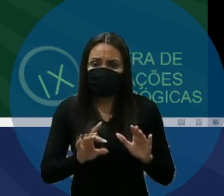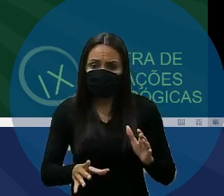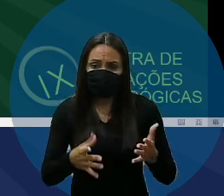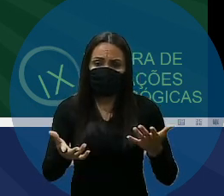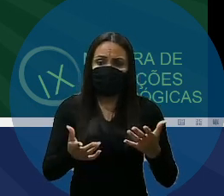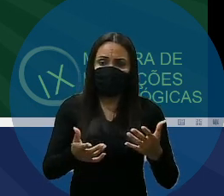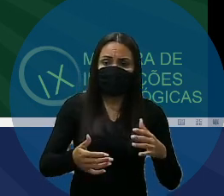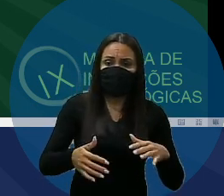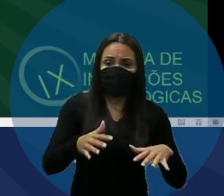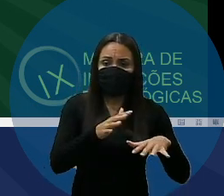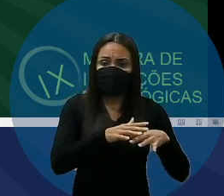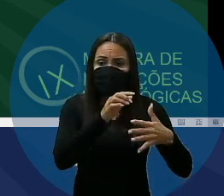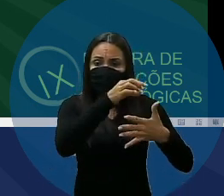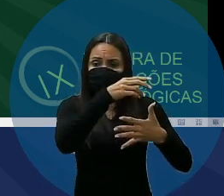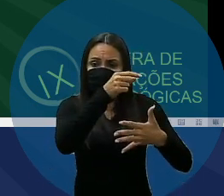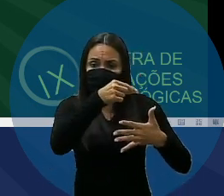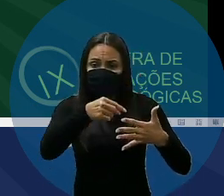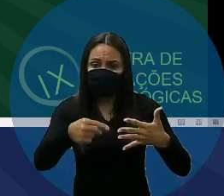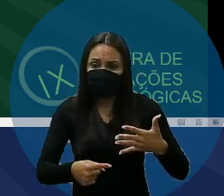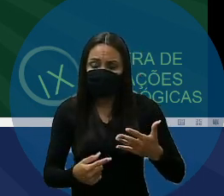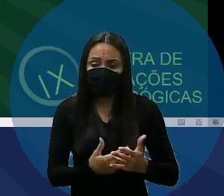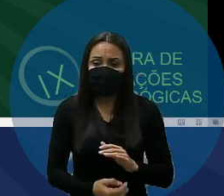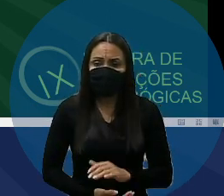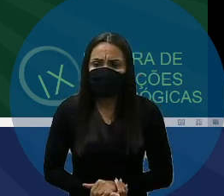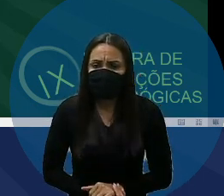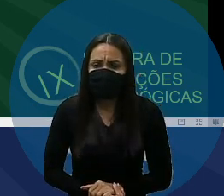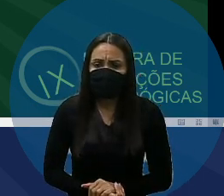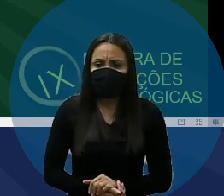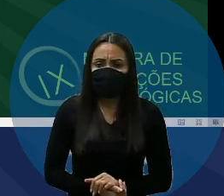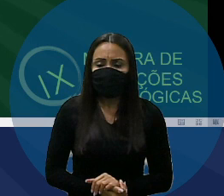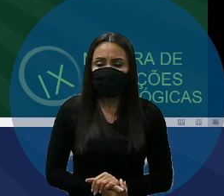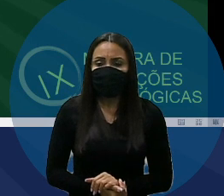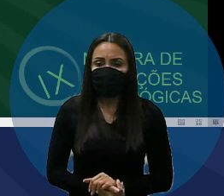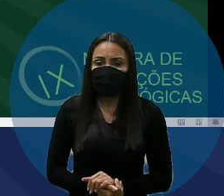trabalhou essa mudança, essa conversão de unidades, de grau para radiano.